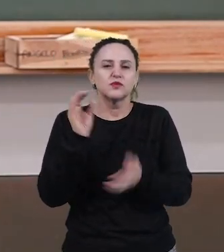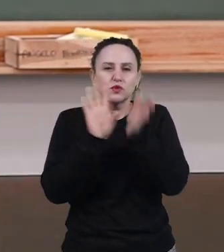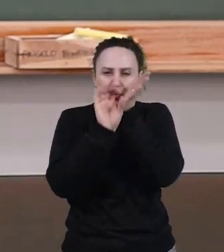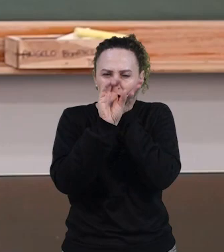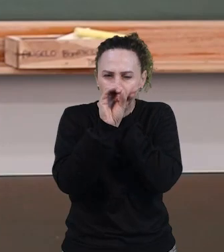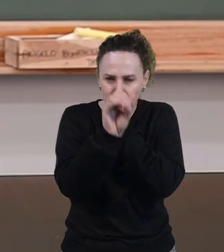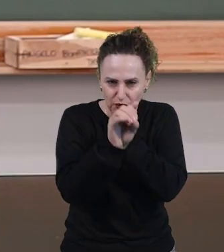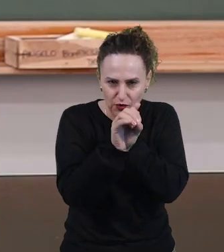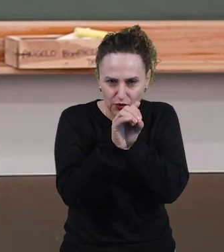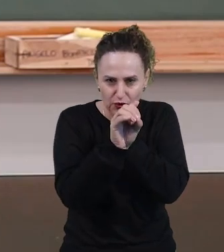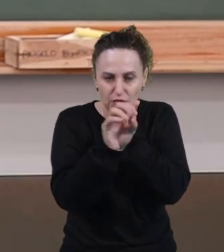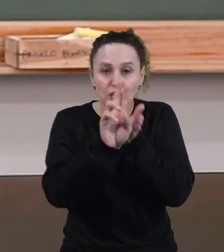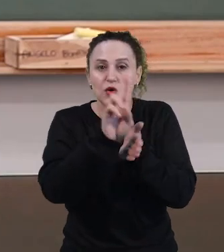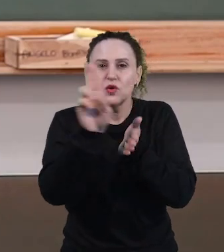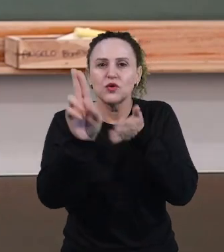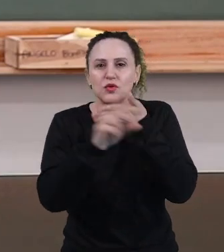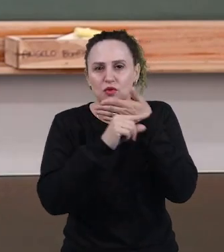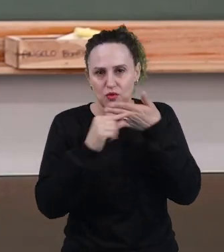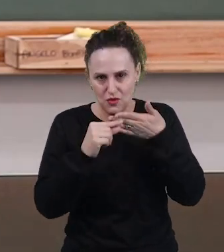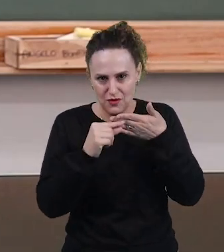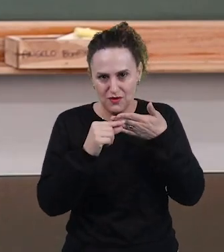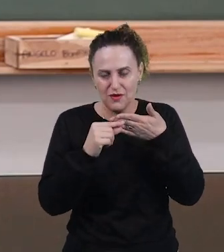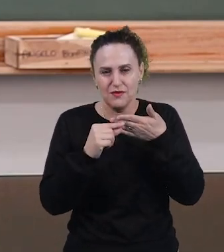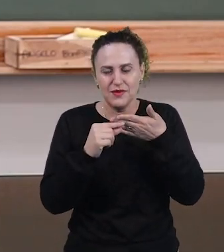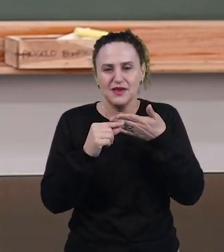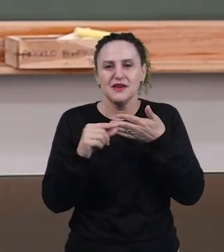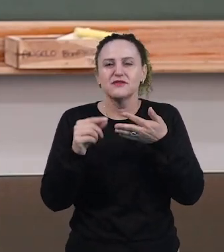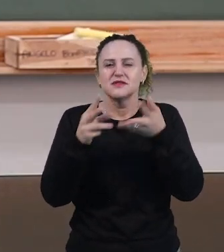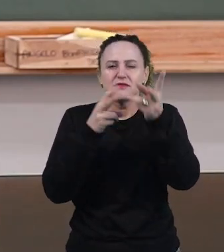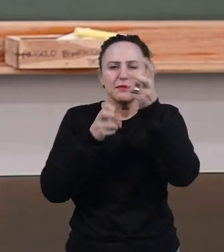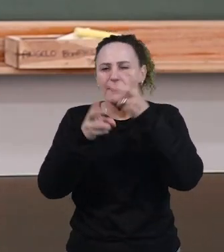Google, vai ser os estágios de desenvolvimento, né?